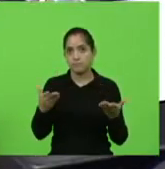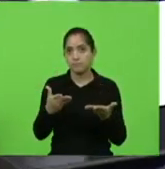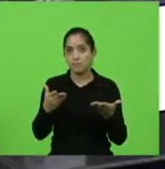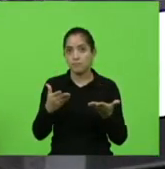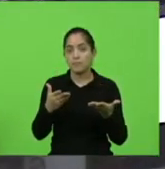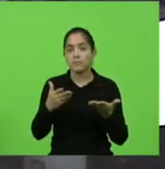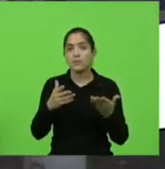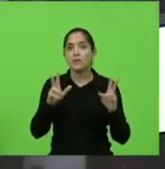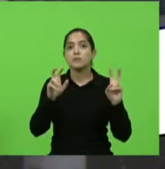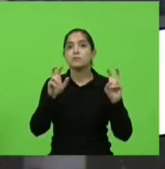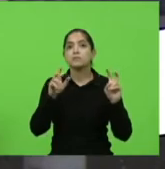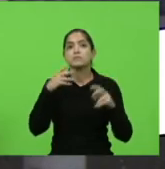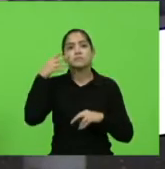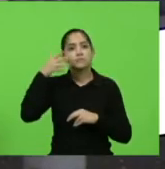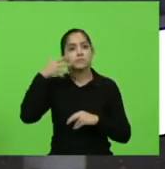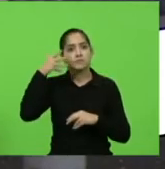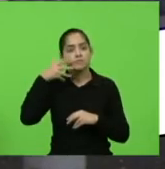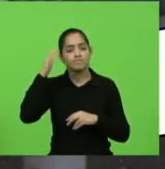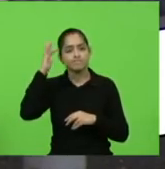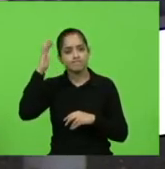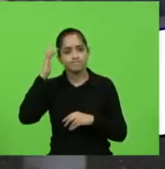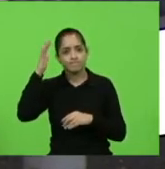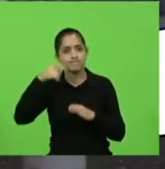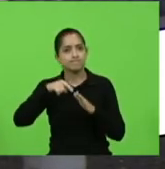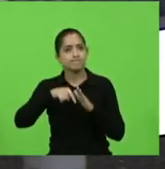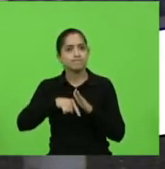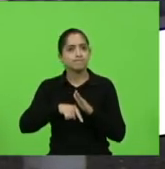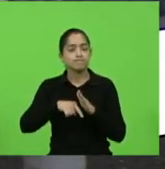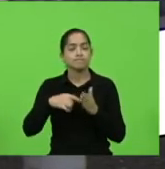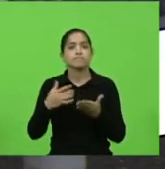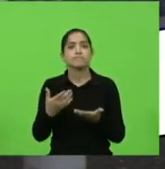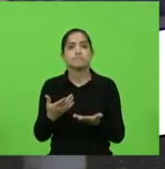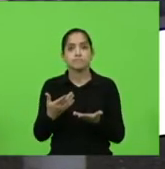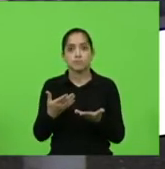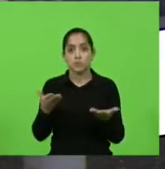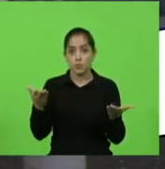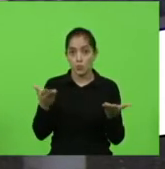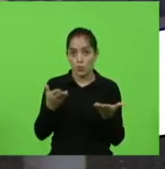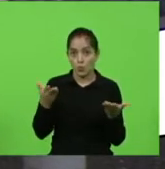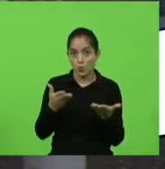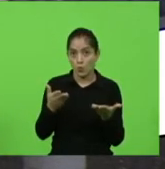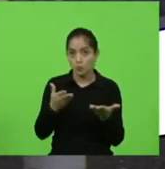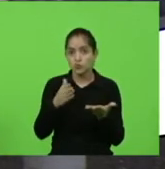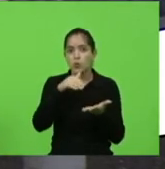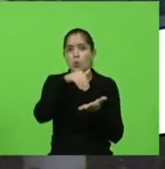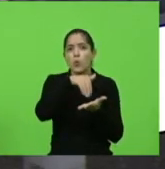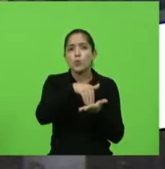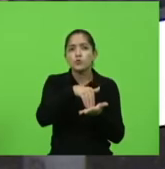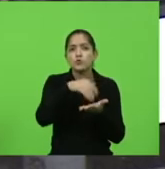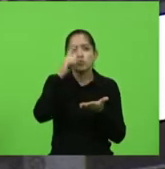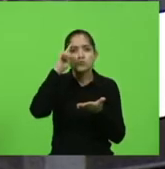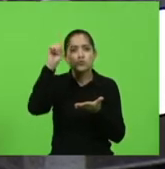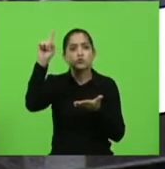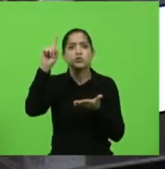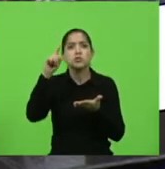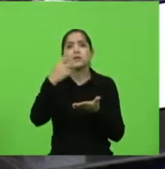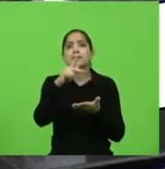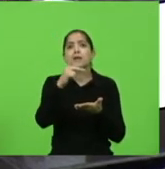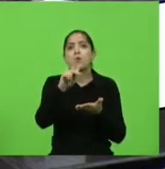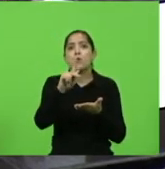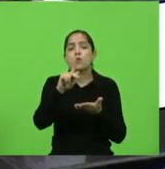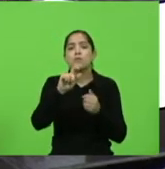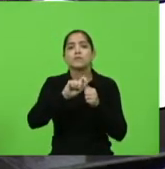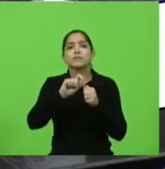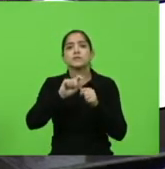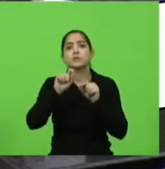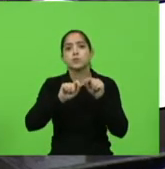minha me leva a uma reflexão muito profunda. Se hoje fosse o teu último dia, o que você faria? E quando